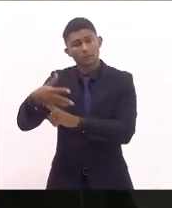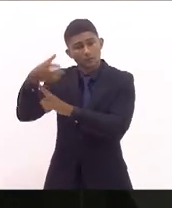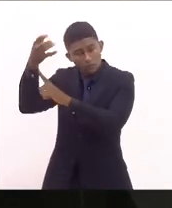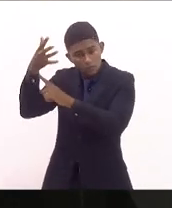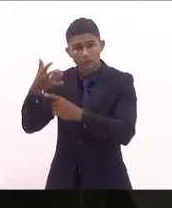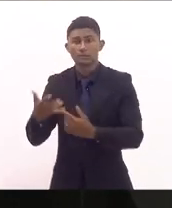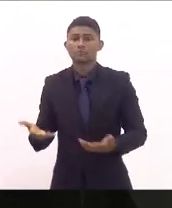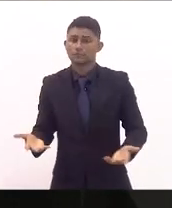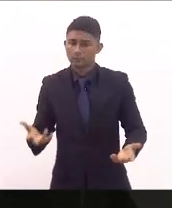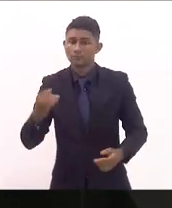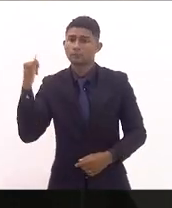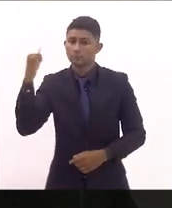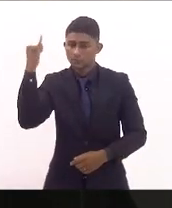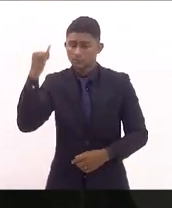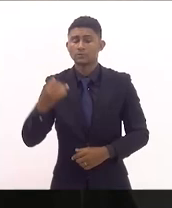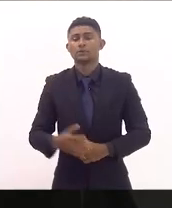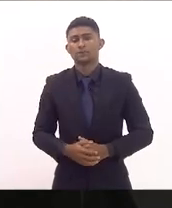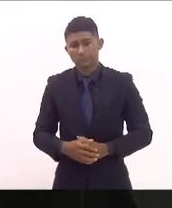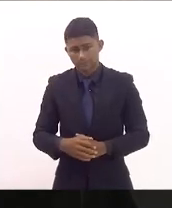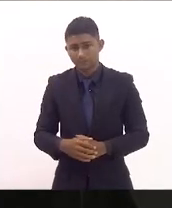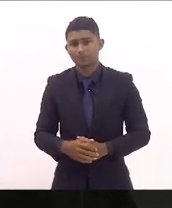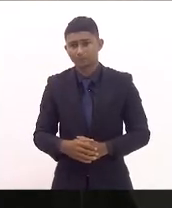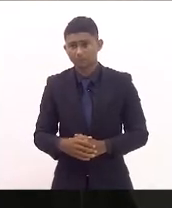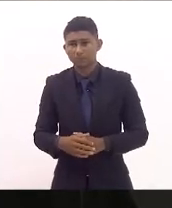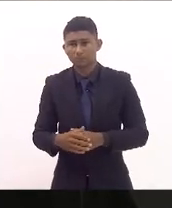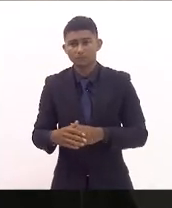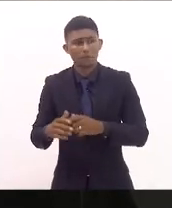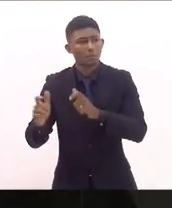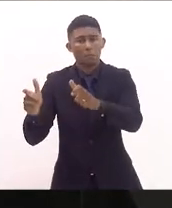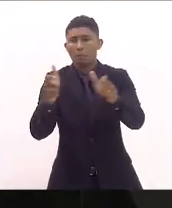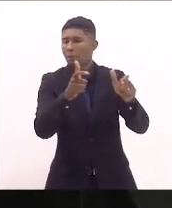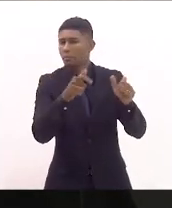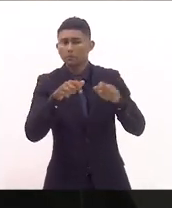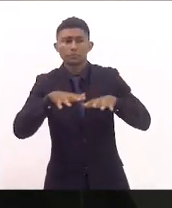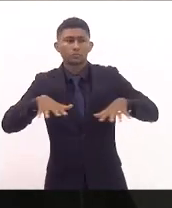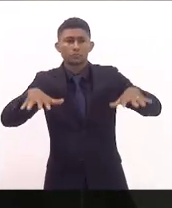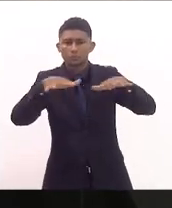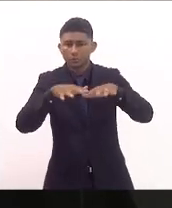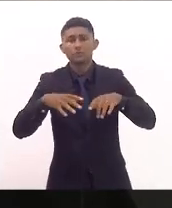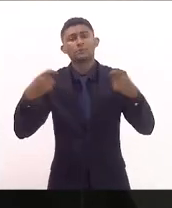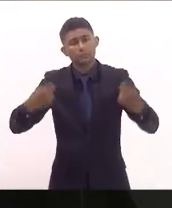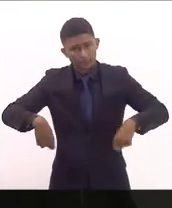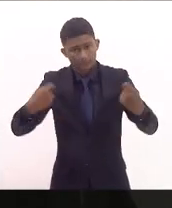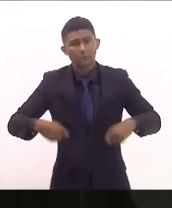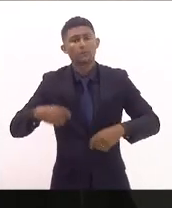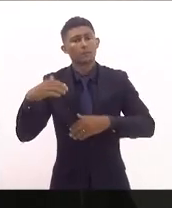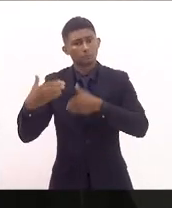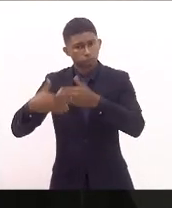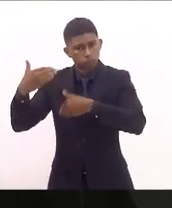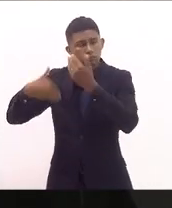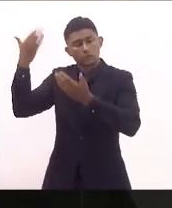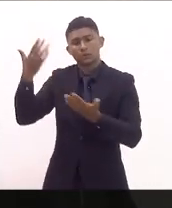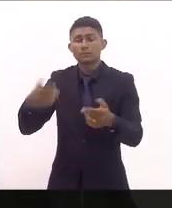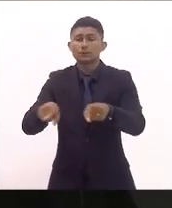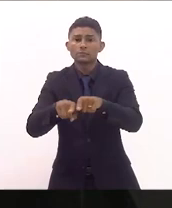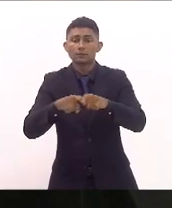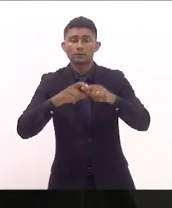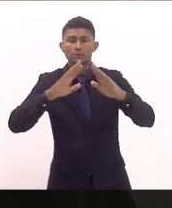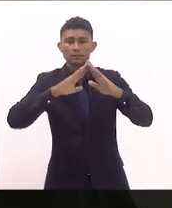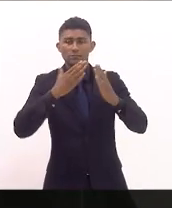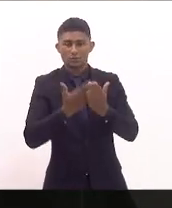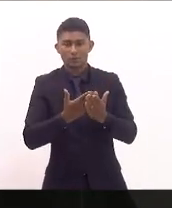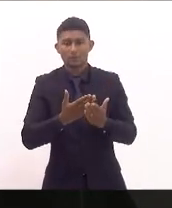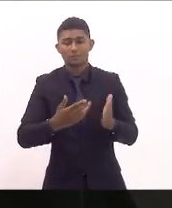EA técnica são fundamentais em qualquer modelo de desenvolvimento e como a escola pública é